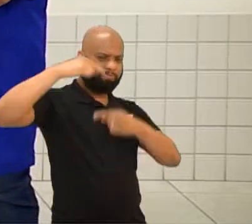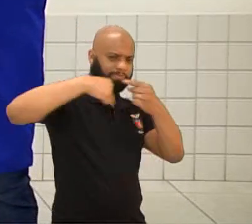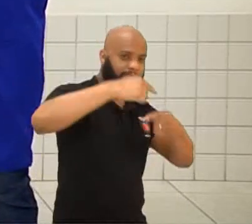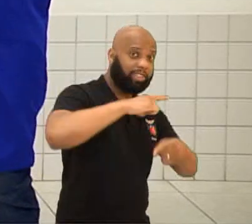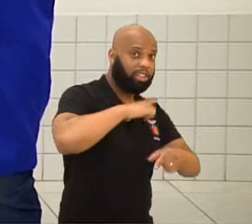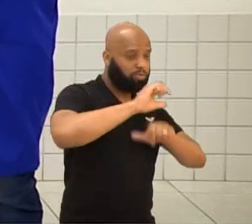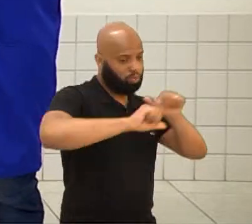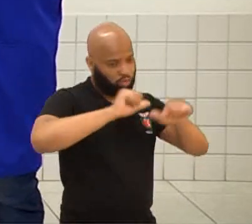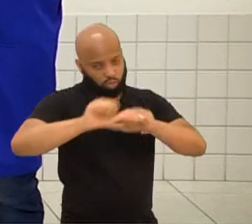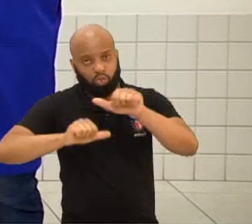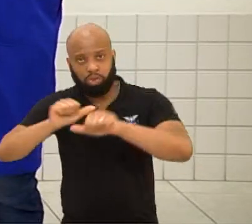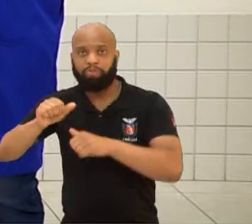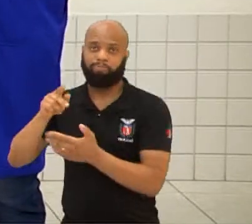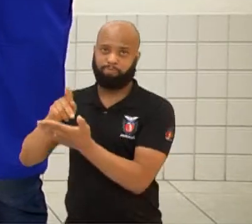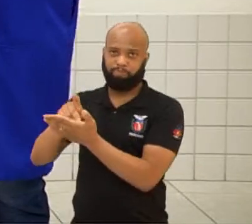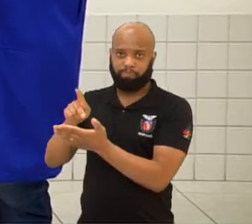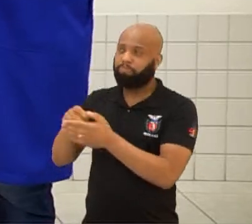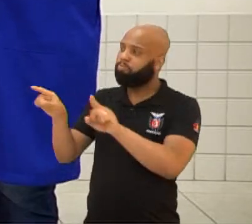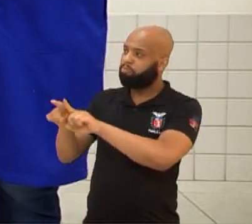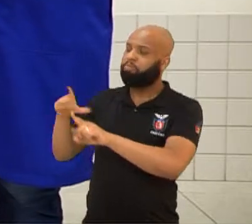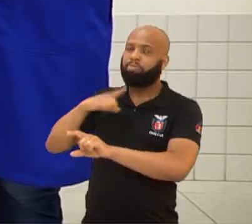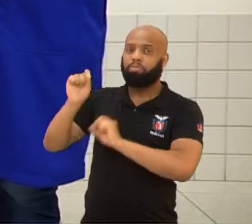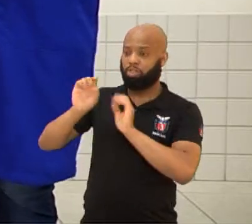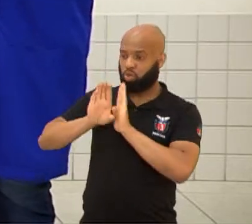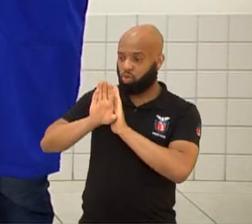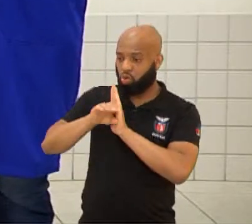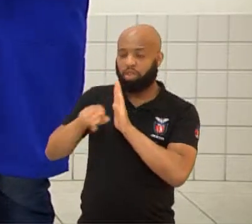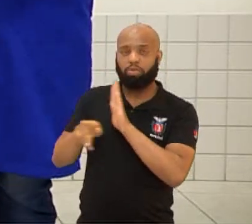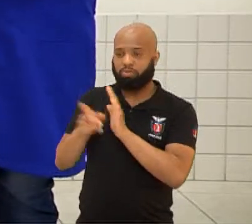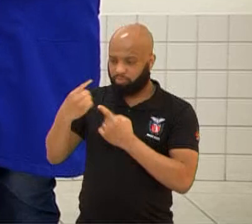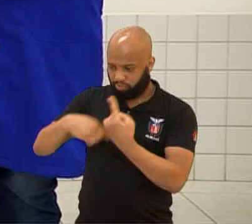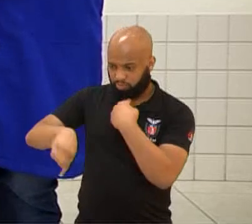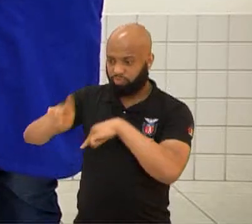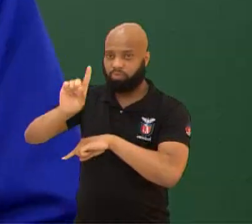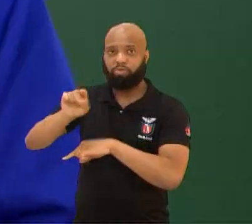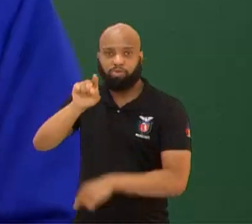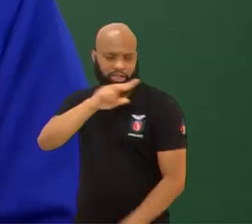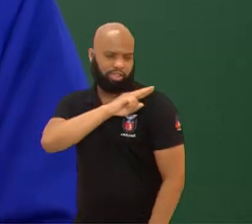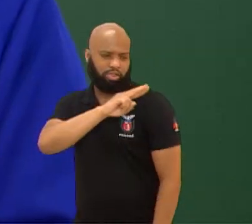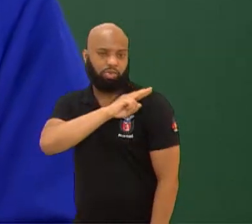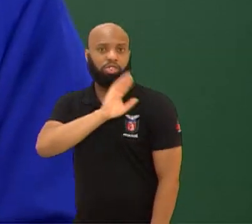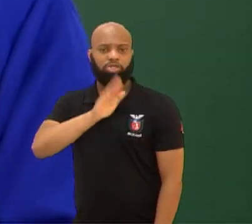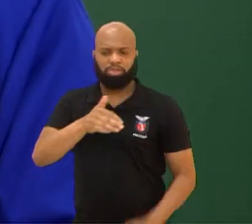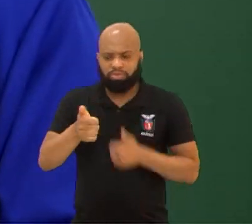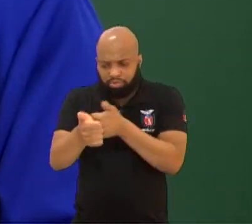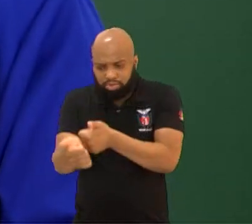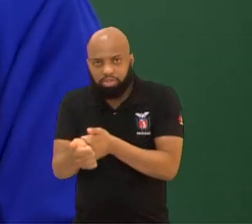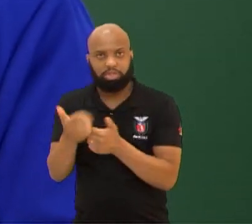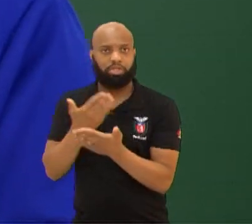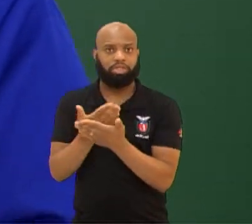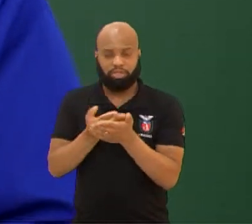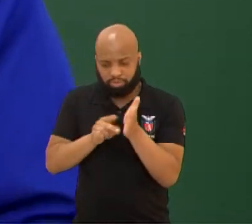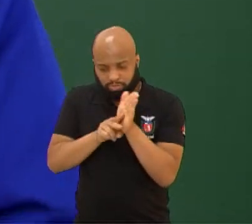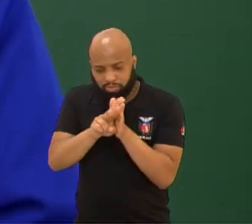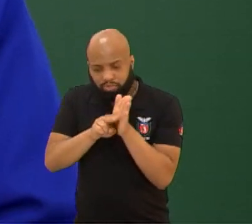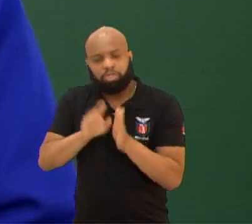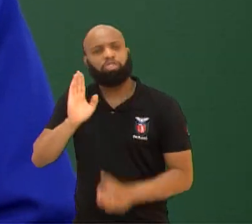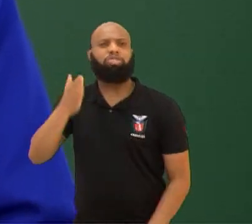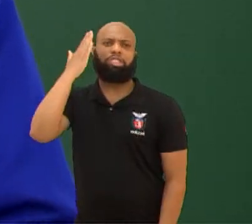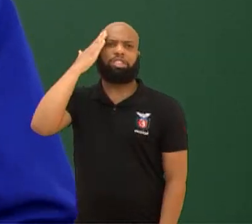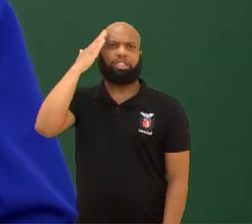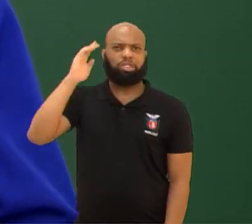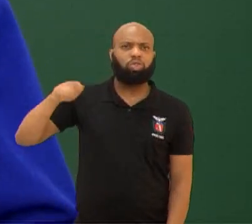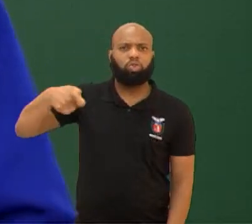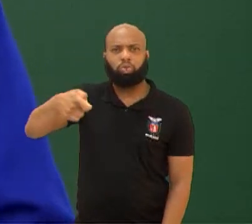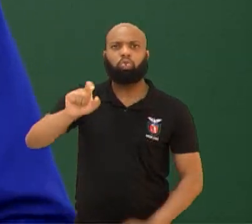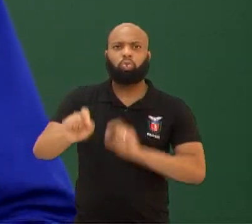modificando. Sim, daí a gente entra no conceito de evolução. O pessoal da segunda série que já está acompanhando as aulas de biologia já sabe um